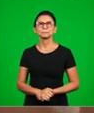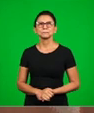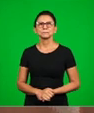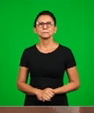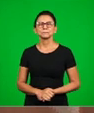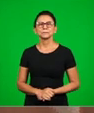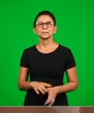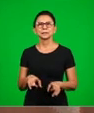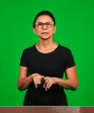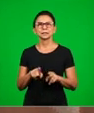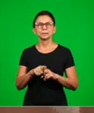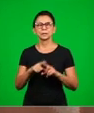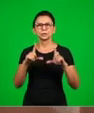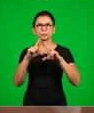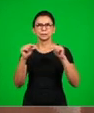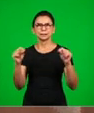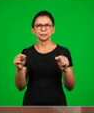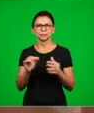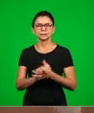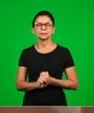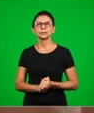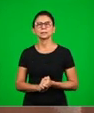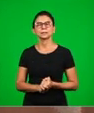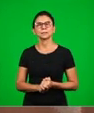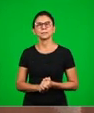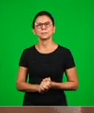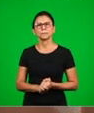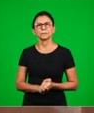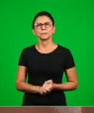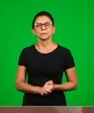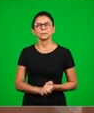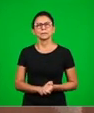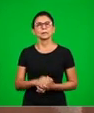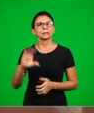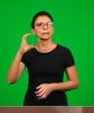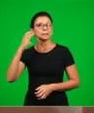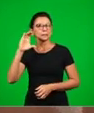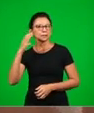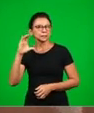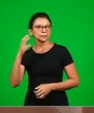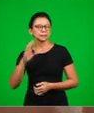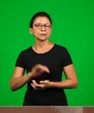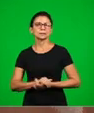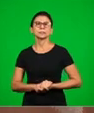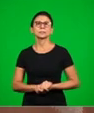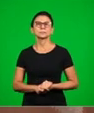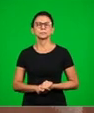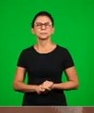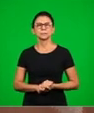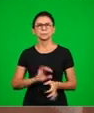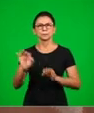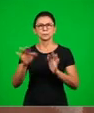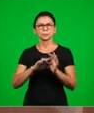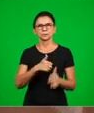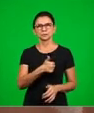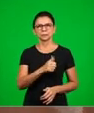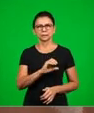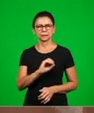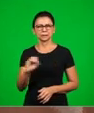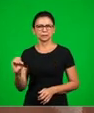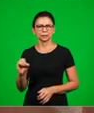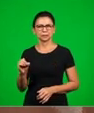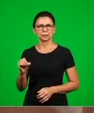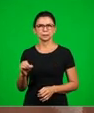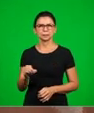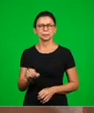e de Brasília, Florianópolis, Jardim América 1, Plano 100, Praia da Costa, e